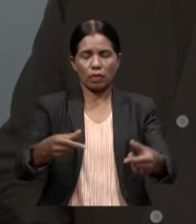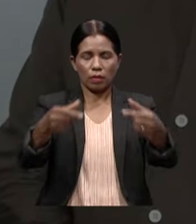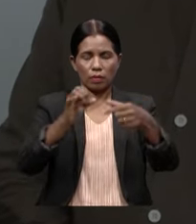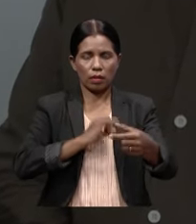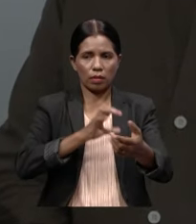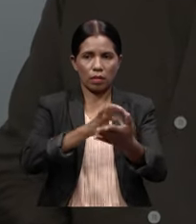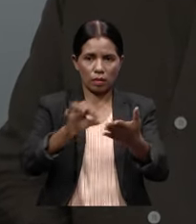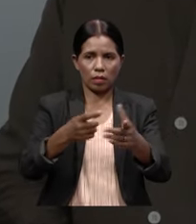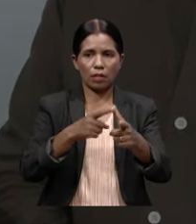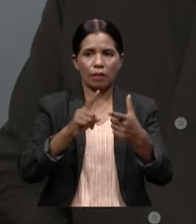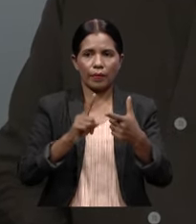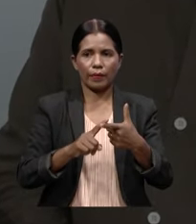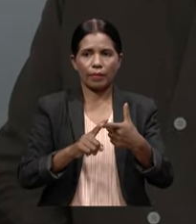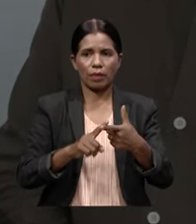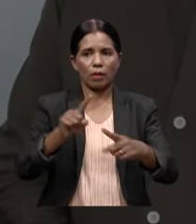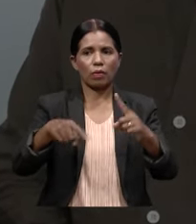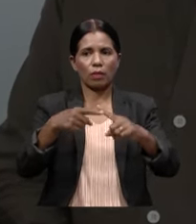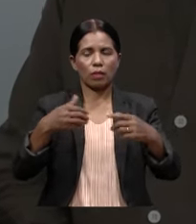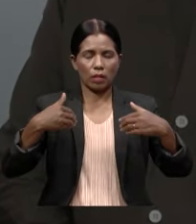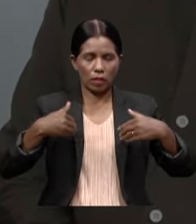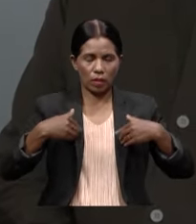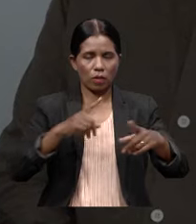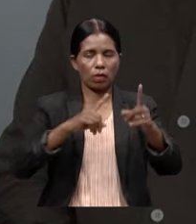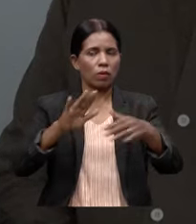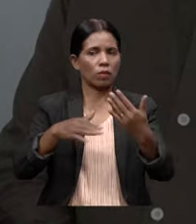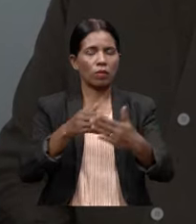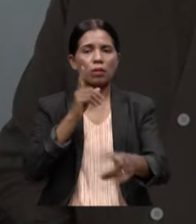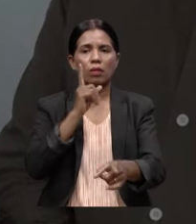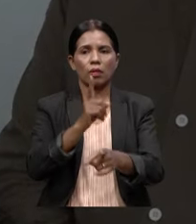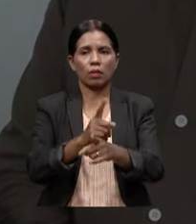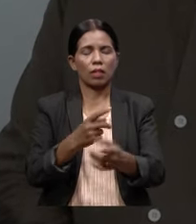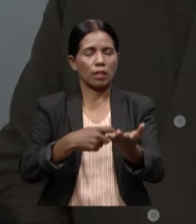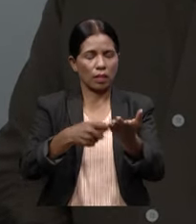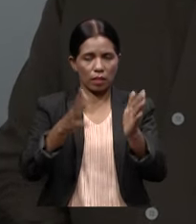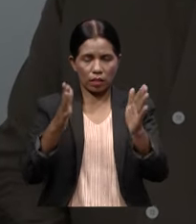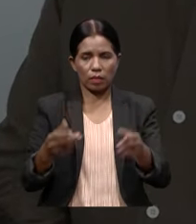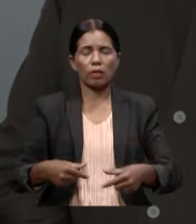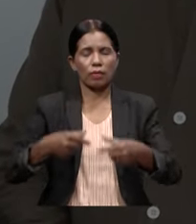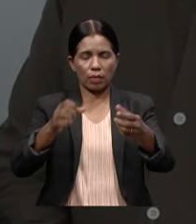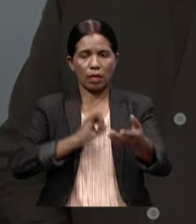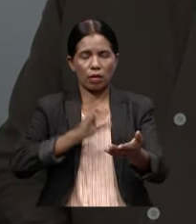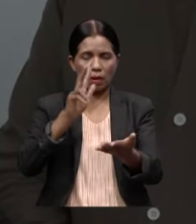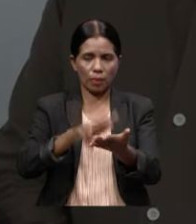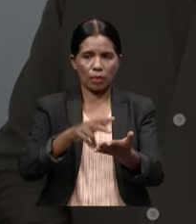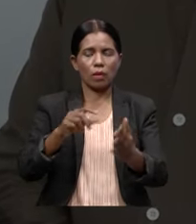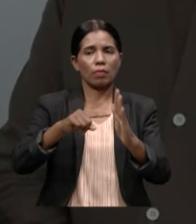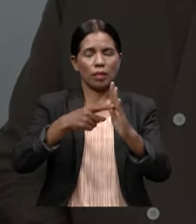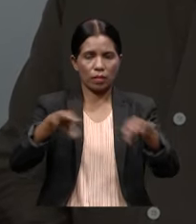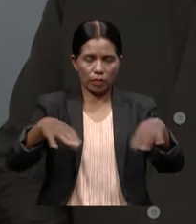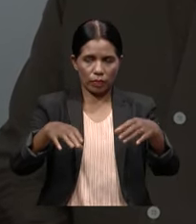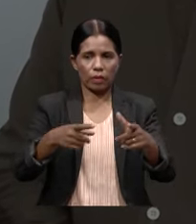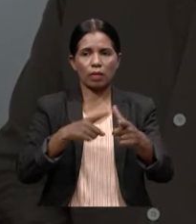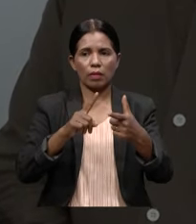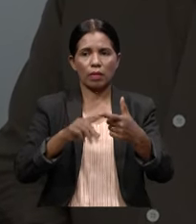vacina, neve vai ir a ir a uma complain boa todo o loção técnico será formar para a prova e começa o serviço ano e de